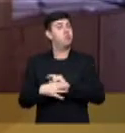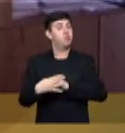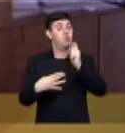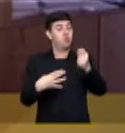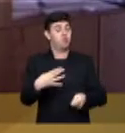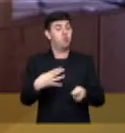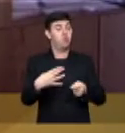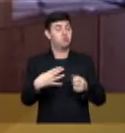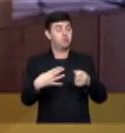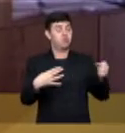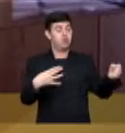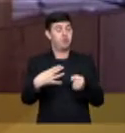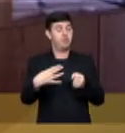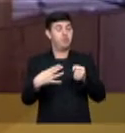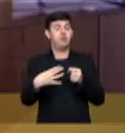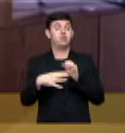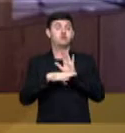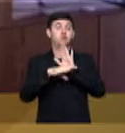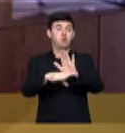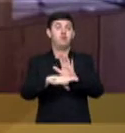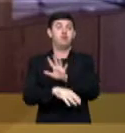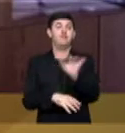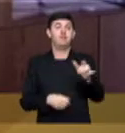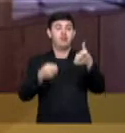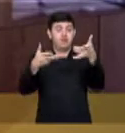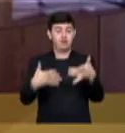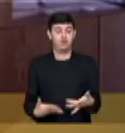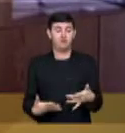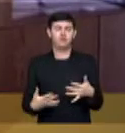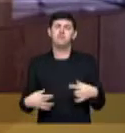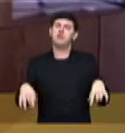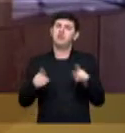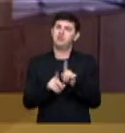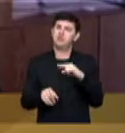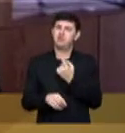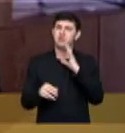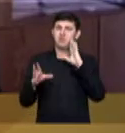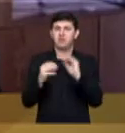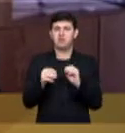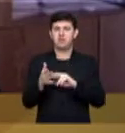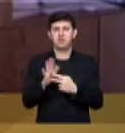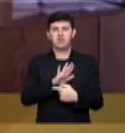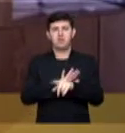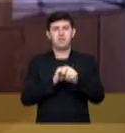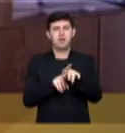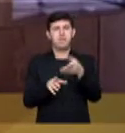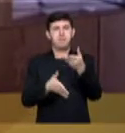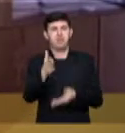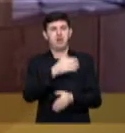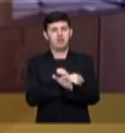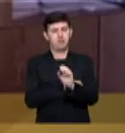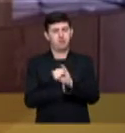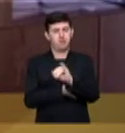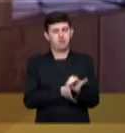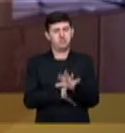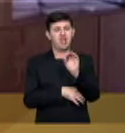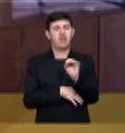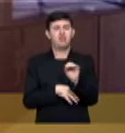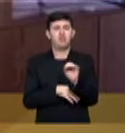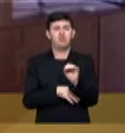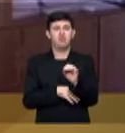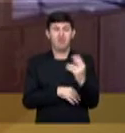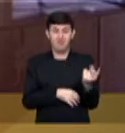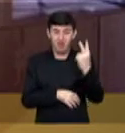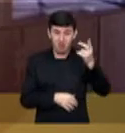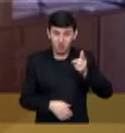que um eventual não aditamento formal teria alguma perda do objeto supervivente, não se faz valer, porque essa